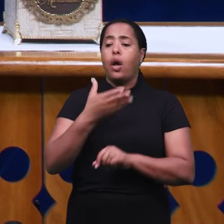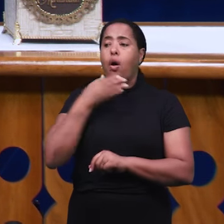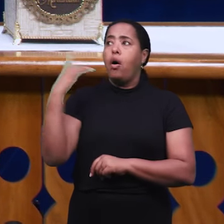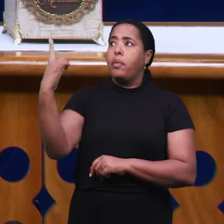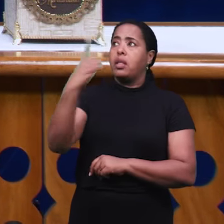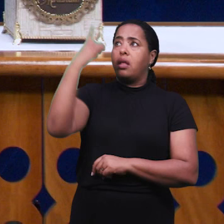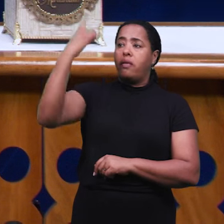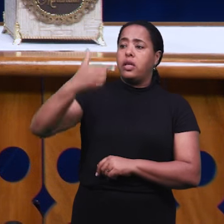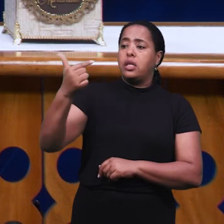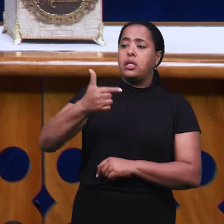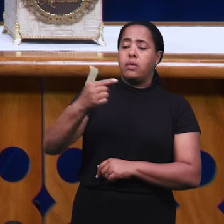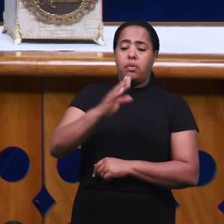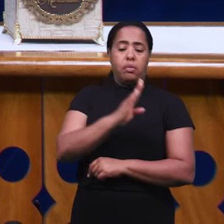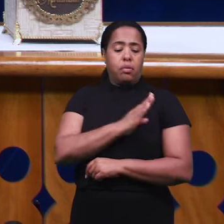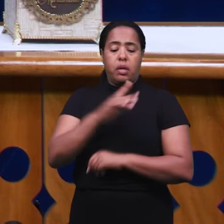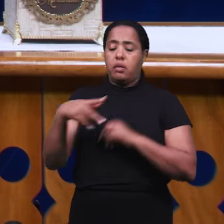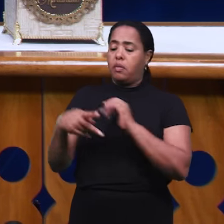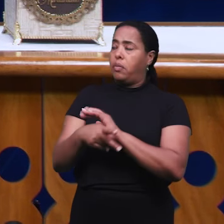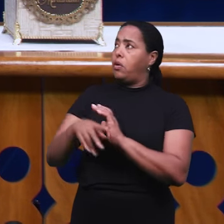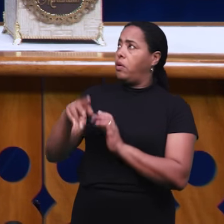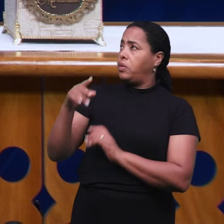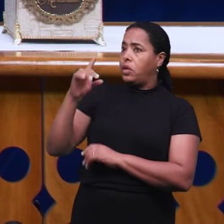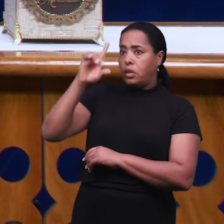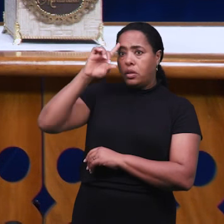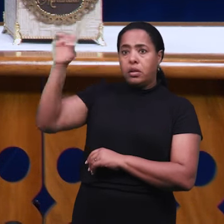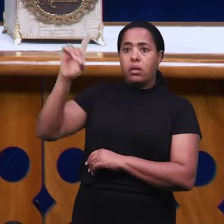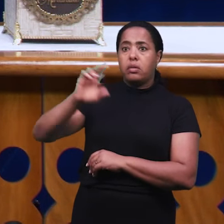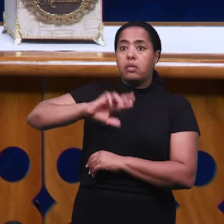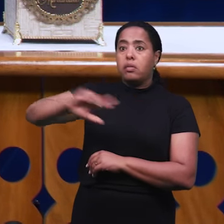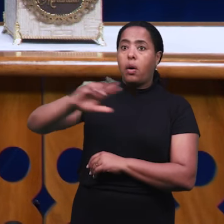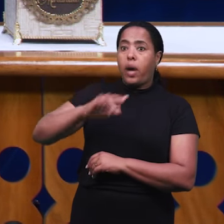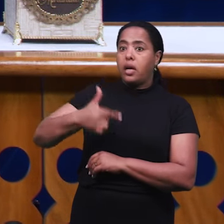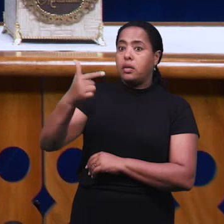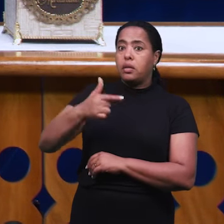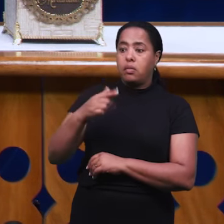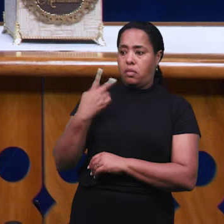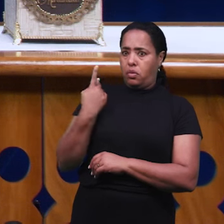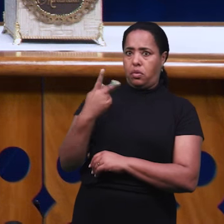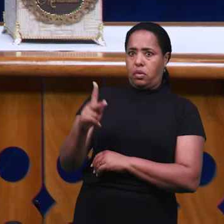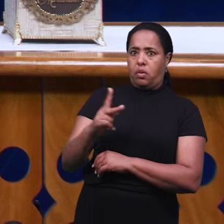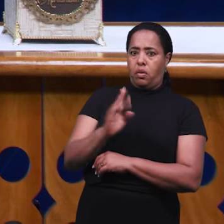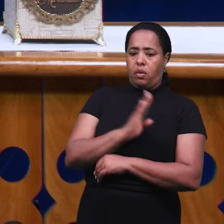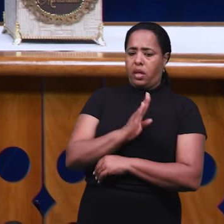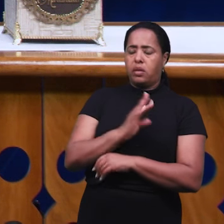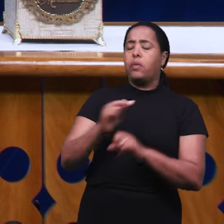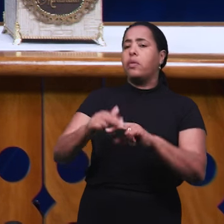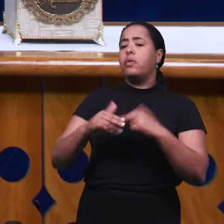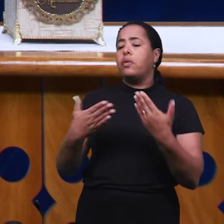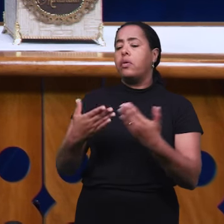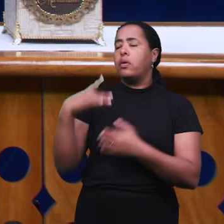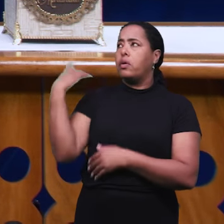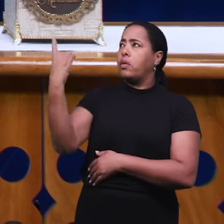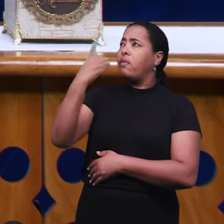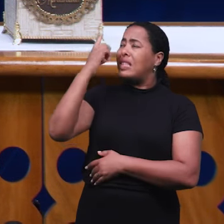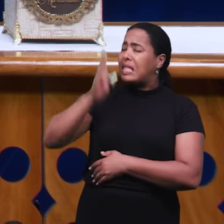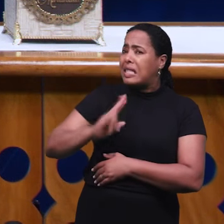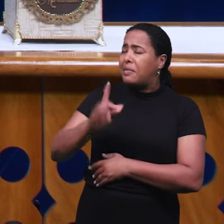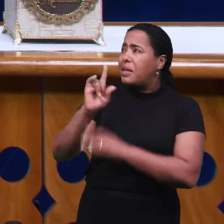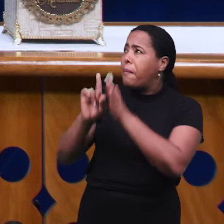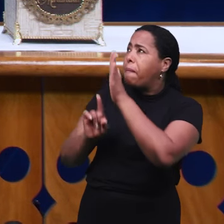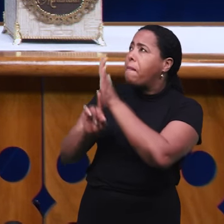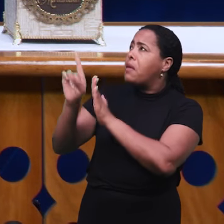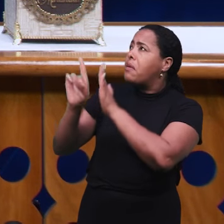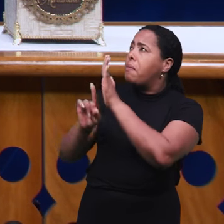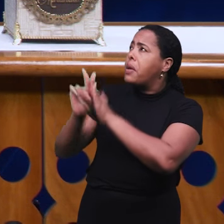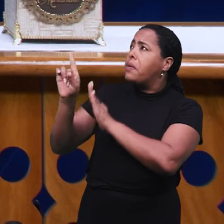de Deus e não segundo o seu coração. Porque ele consultava ao Senhor. Mas não somente Davi, vários reis